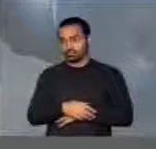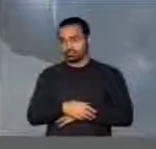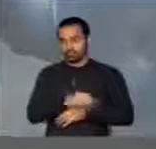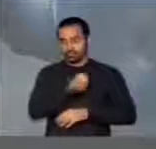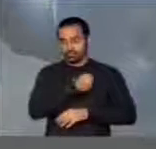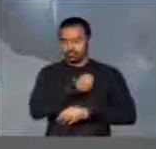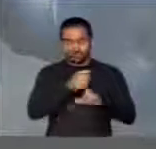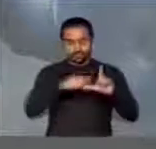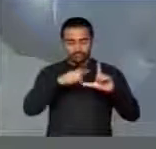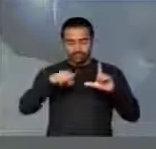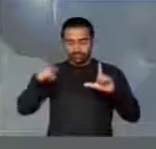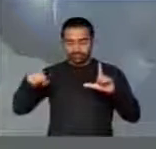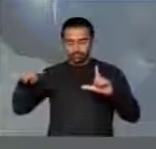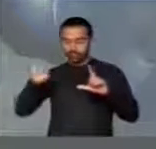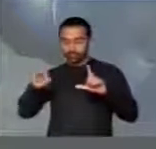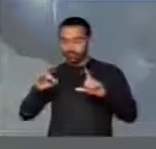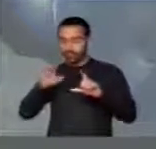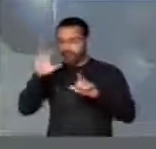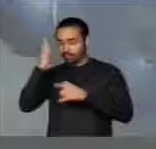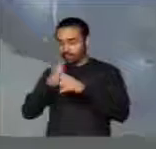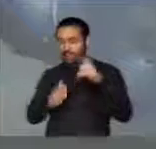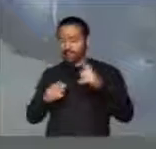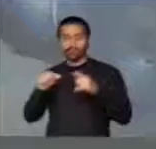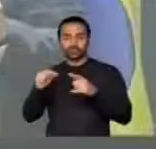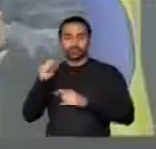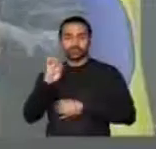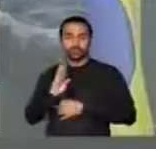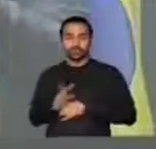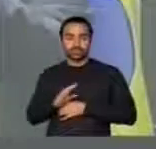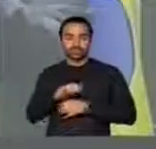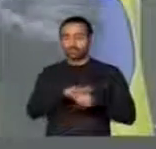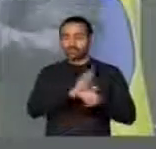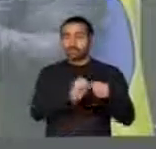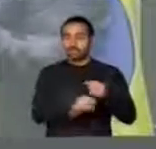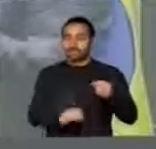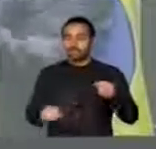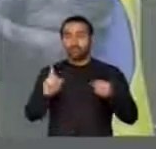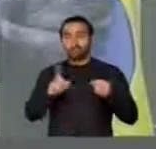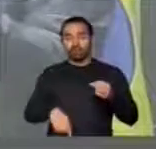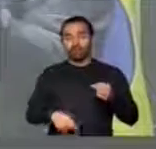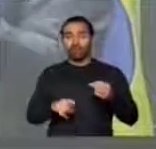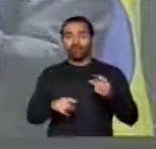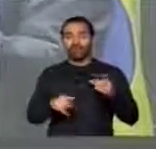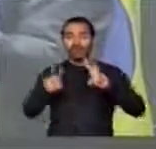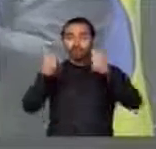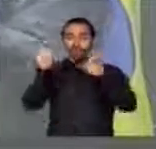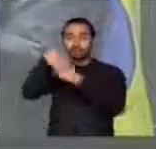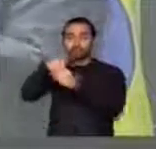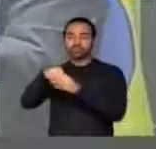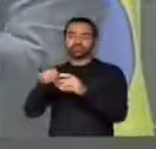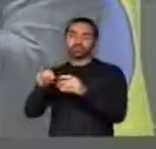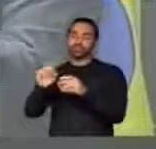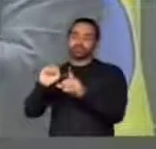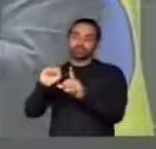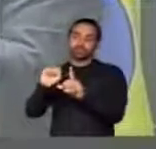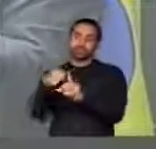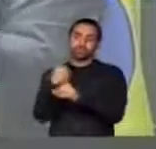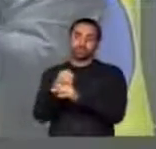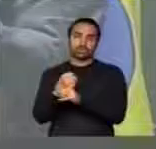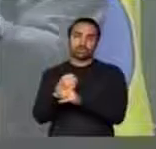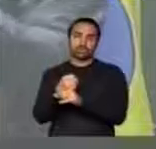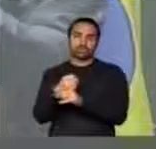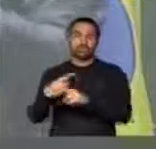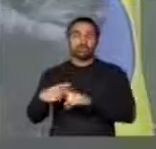Traduzindo, saneamento é uma questão social, porque saneamento é algo que aflige, sobretudo, aos pobres